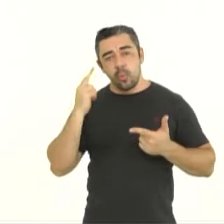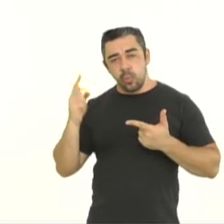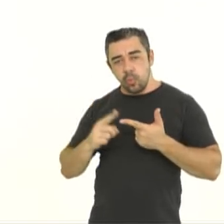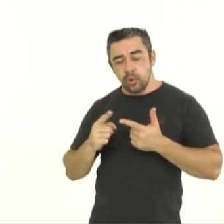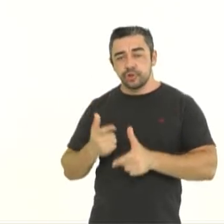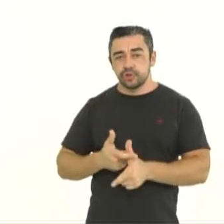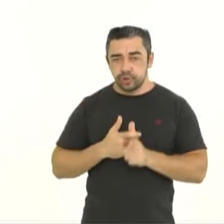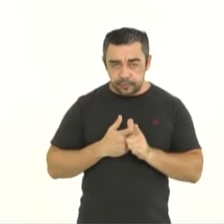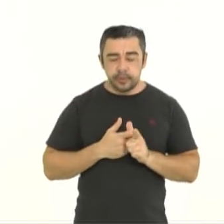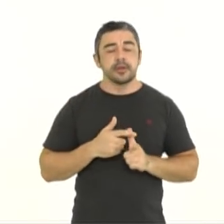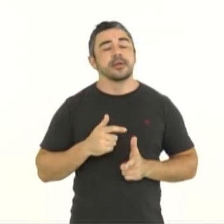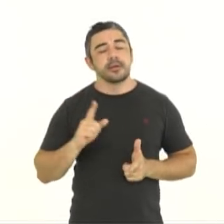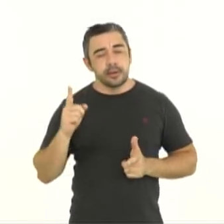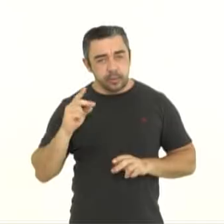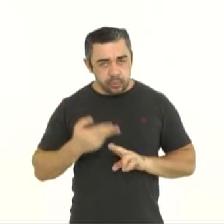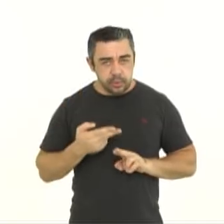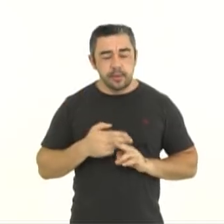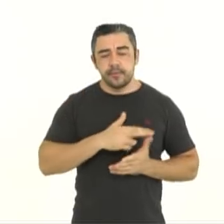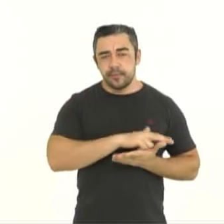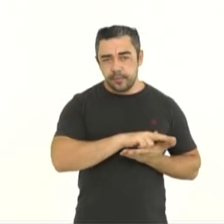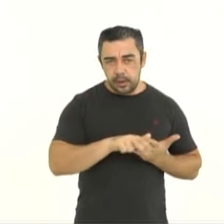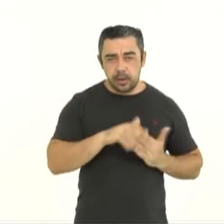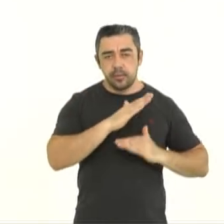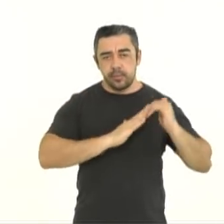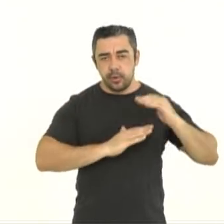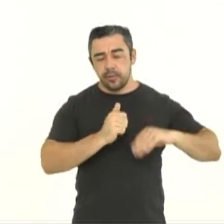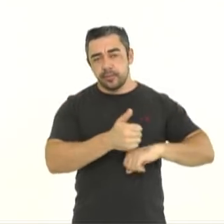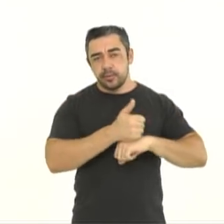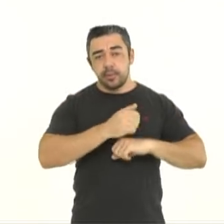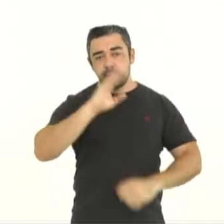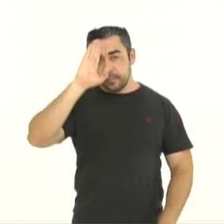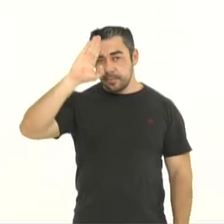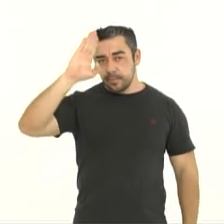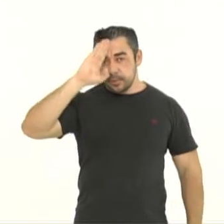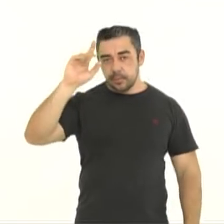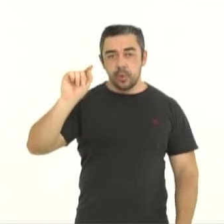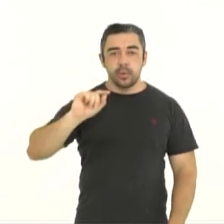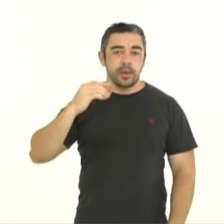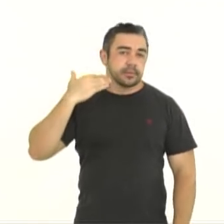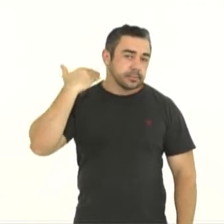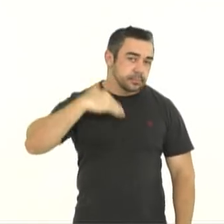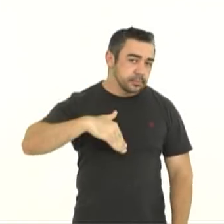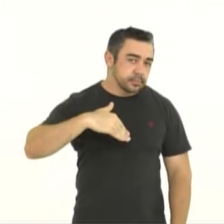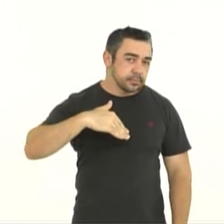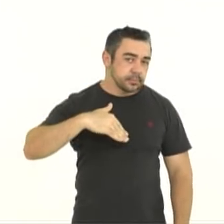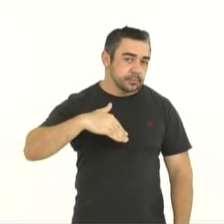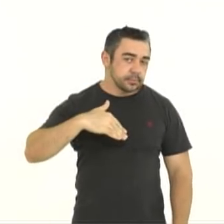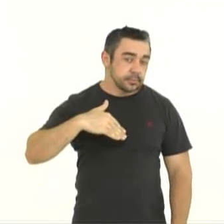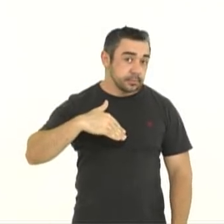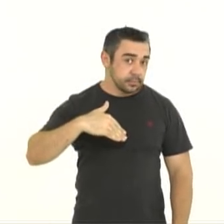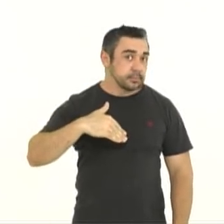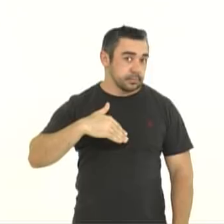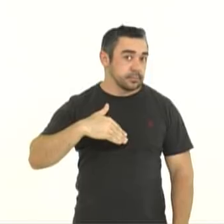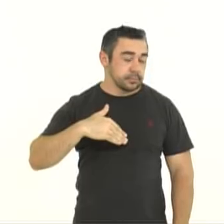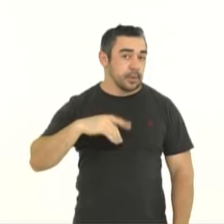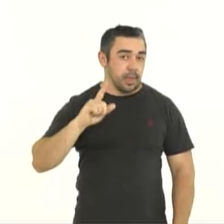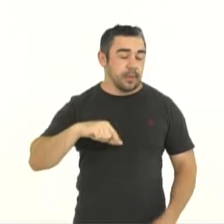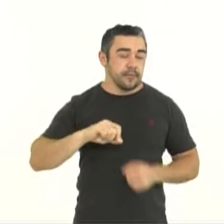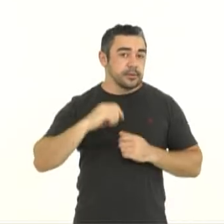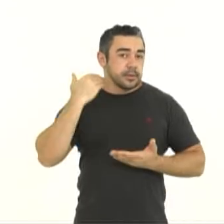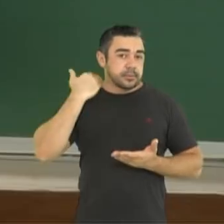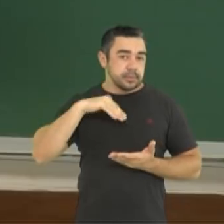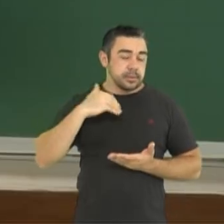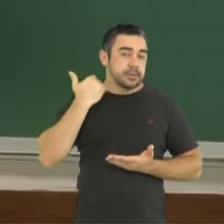eram usados para inúmeras profissões, mas principalmente para sacrifícios humanos em